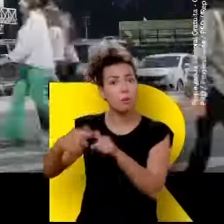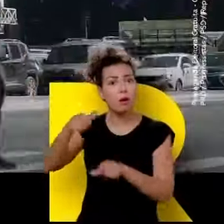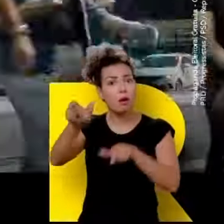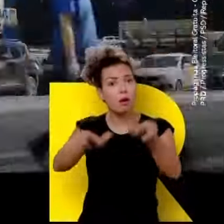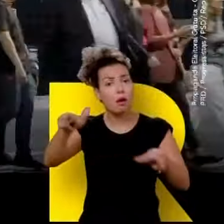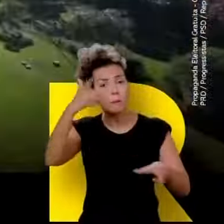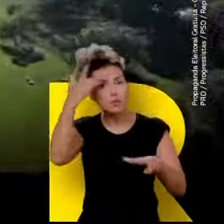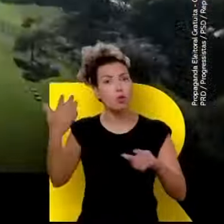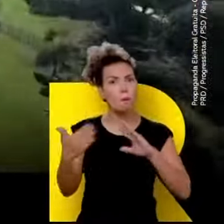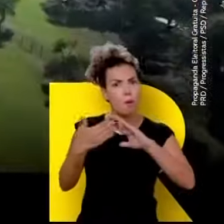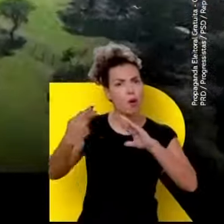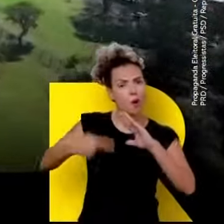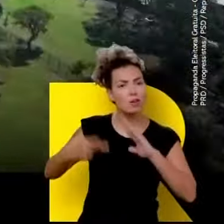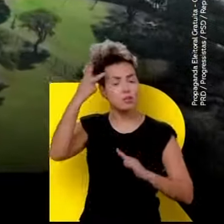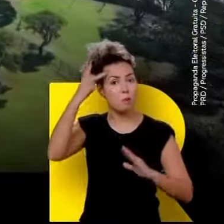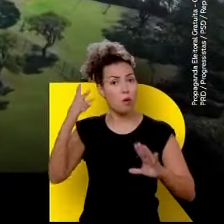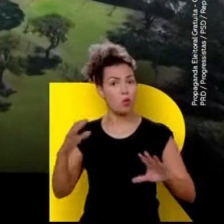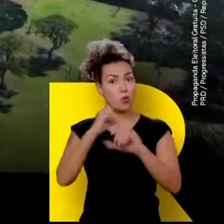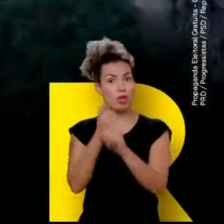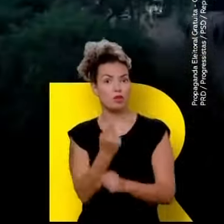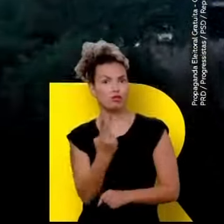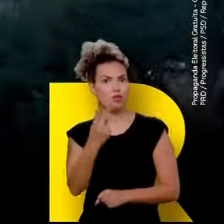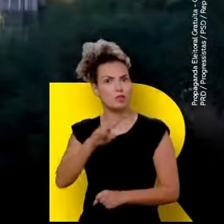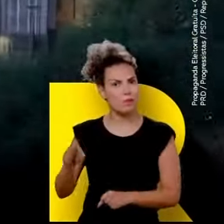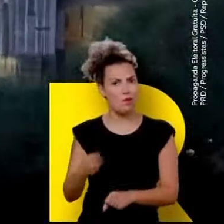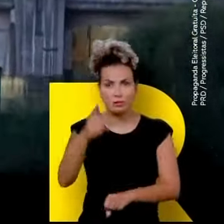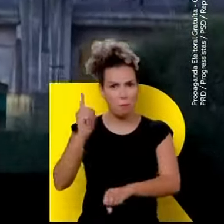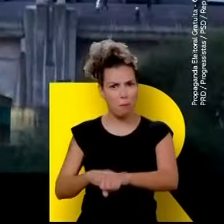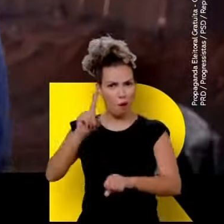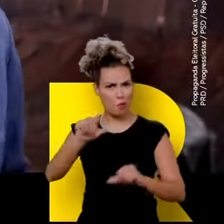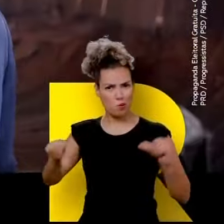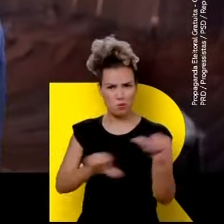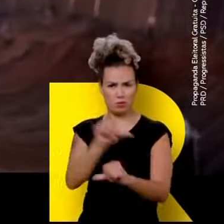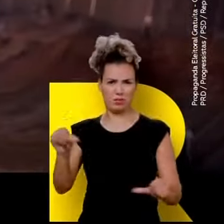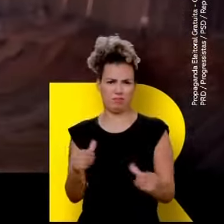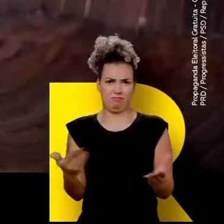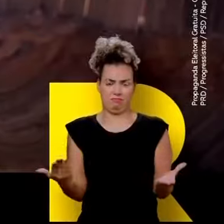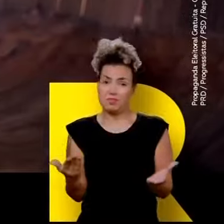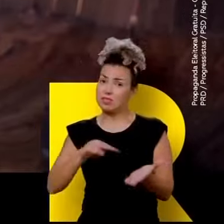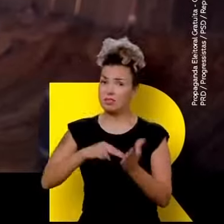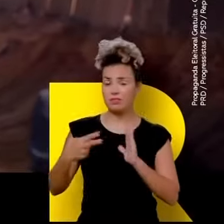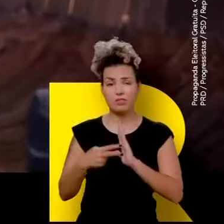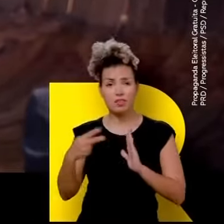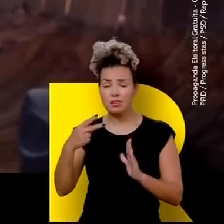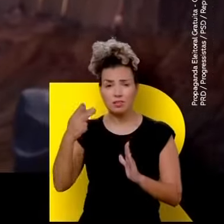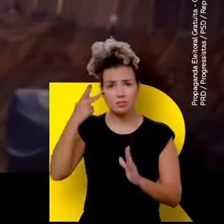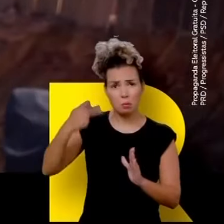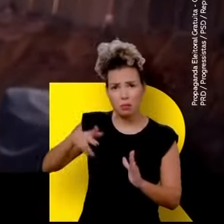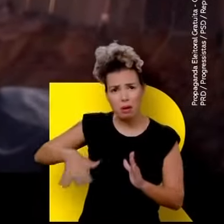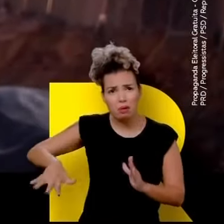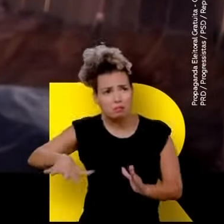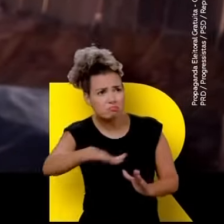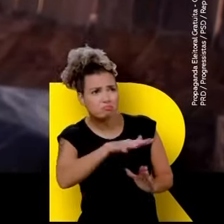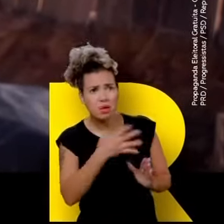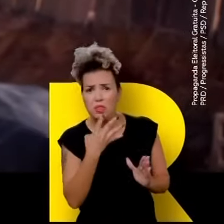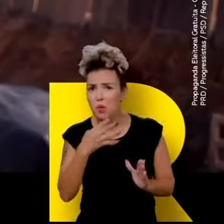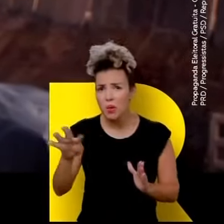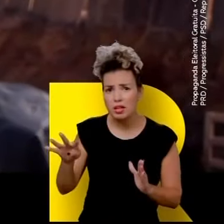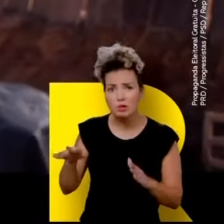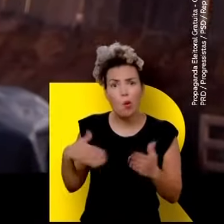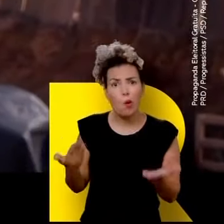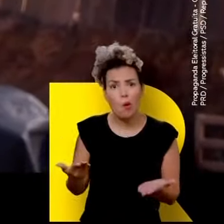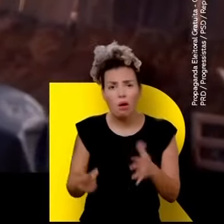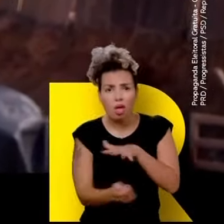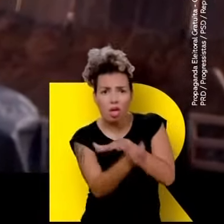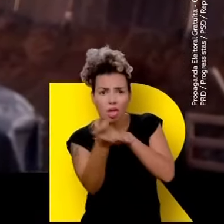cidade com mais de 12 milhões de pessoas como São Paulo, de um dia para o outro, ou não conhece a cidade, o que é ruim, ou está mentindo para